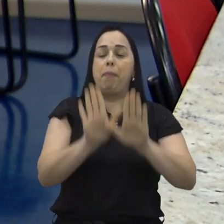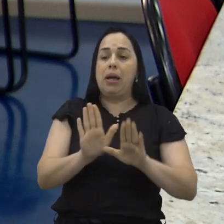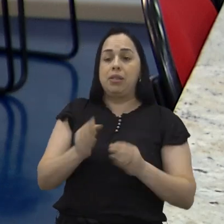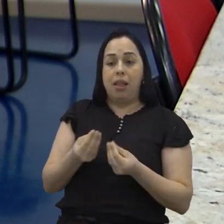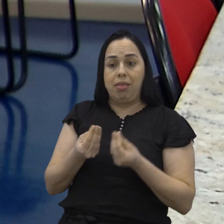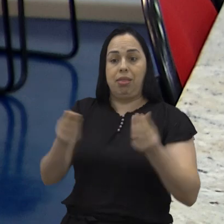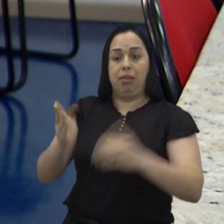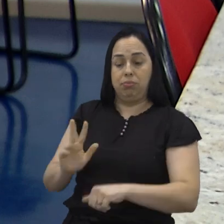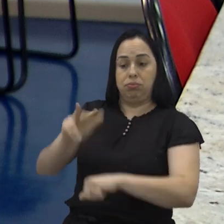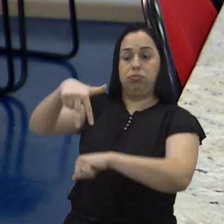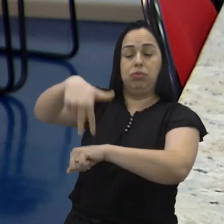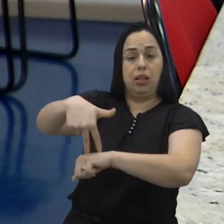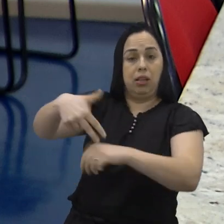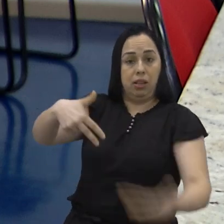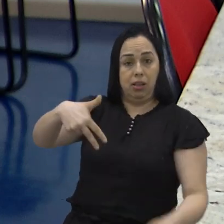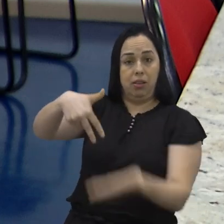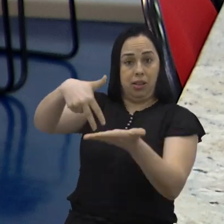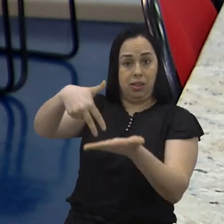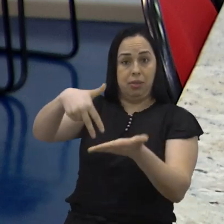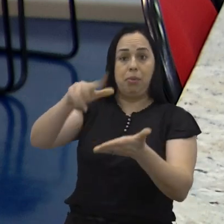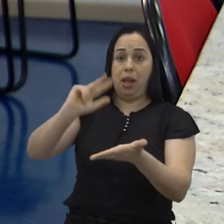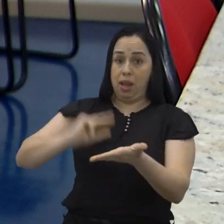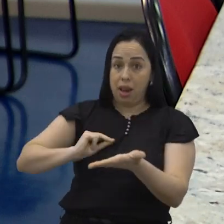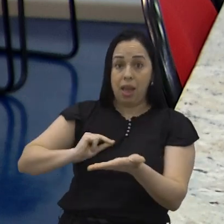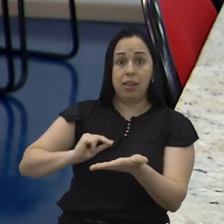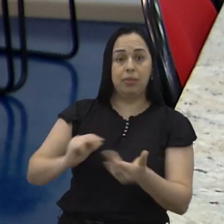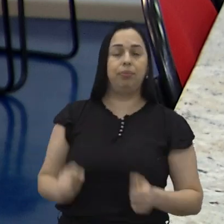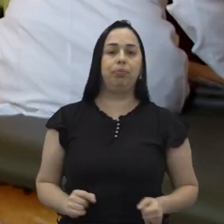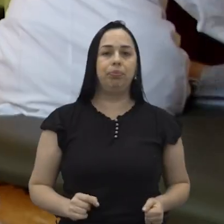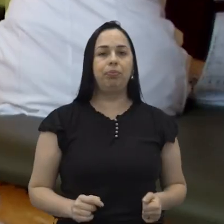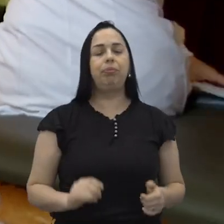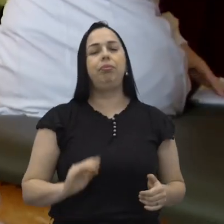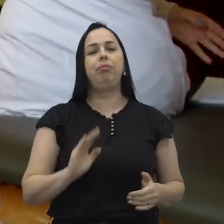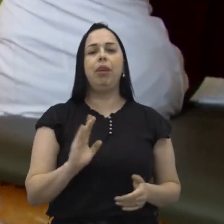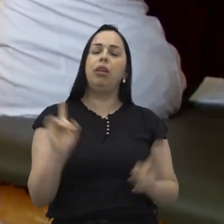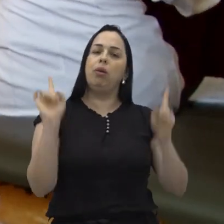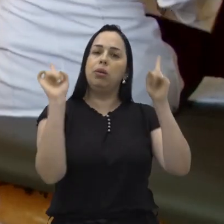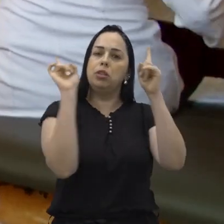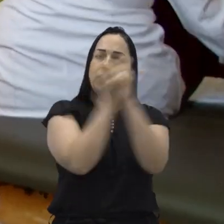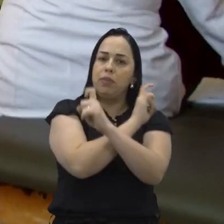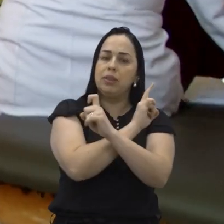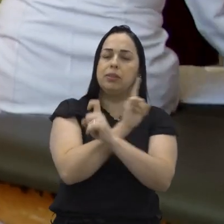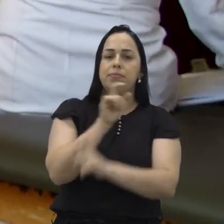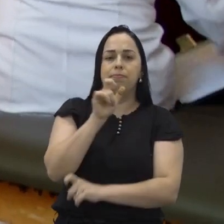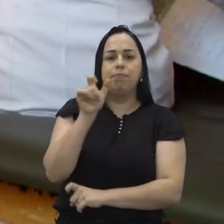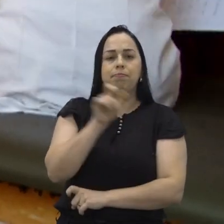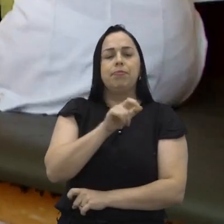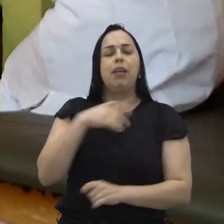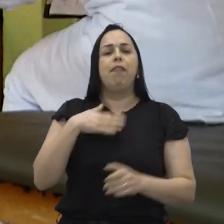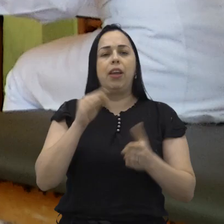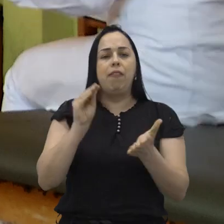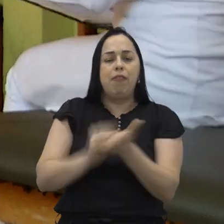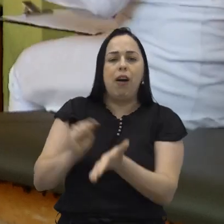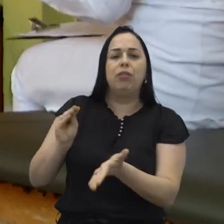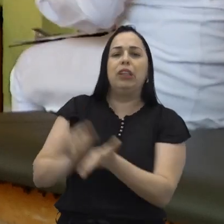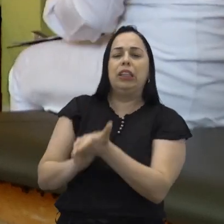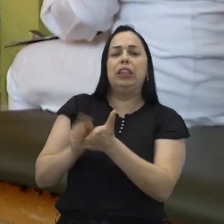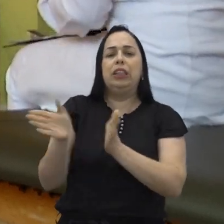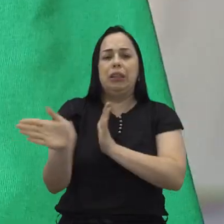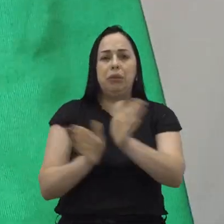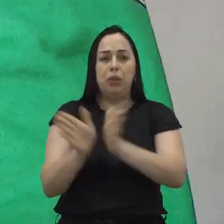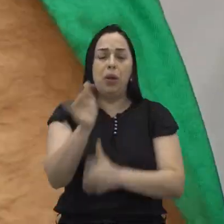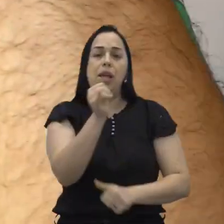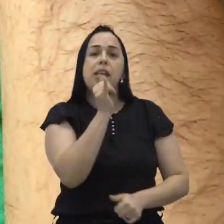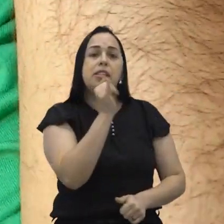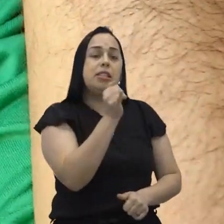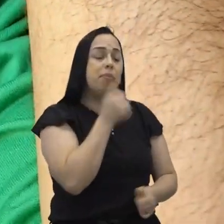dando voz e lugar para aqueles que merecem, né? As dificuldades também são sentidas na falta de acessibilidade.